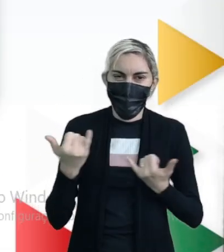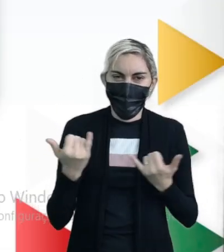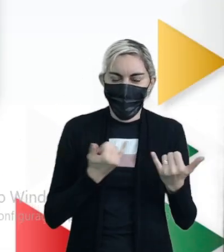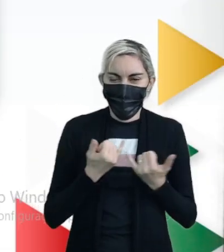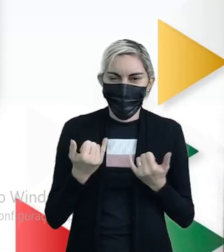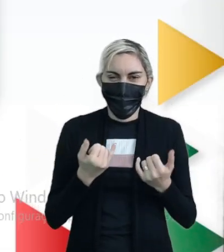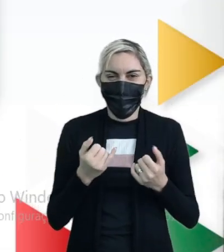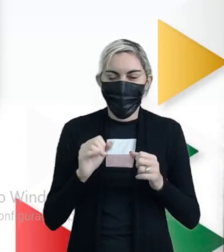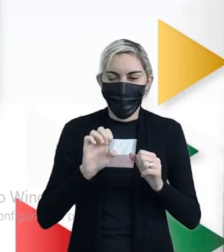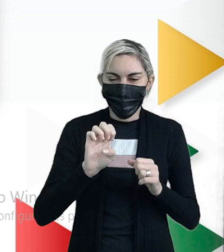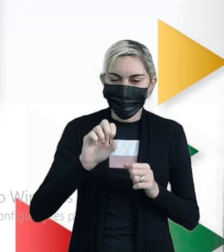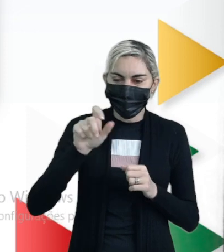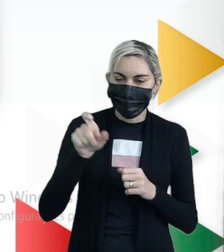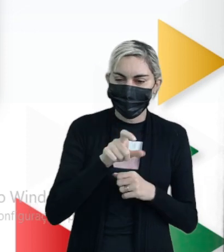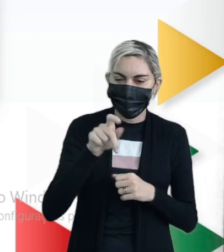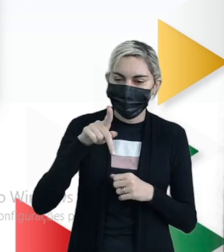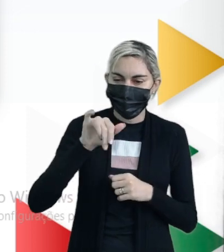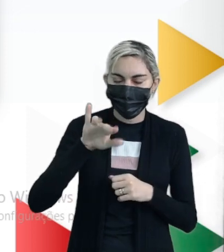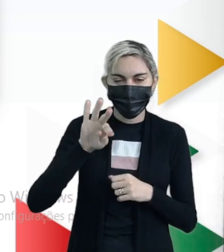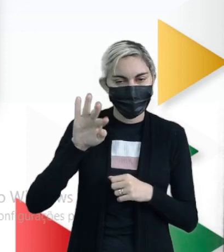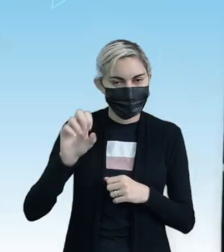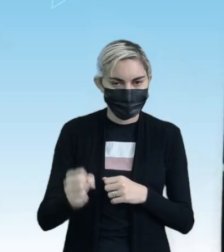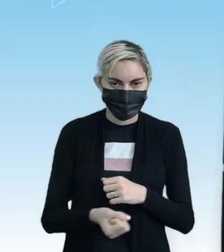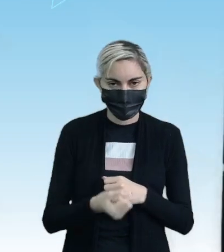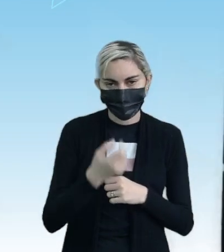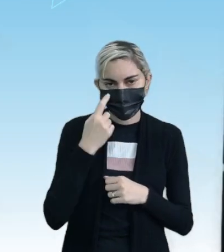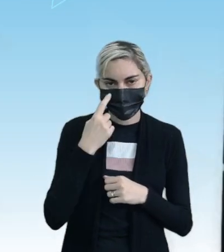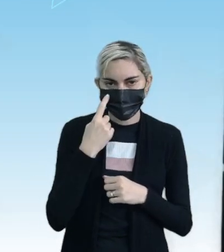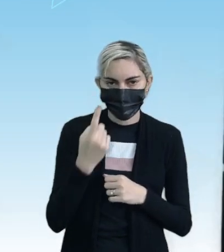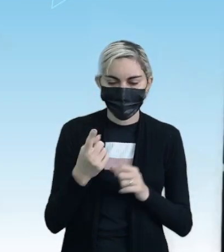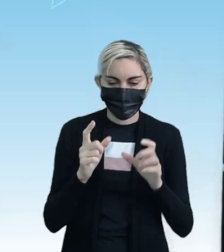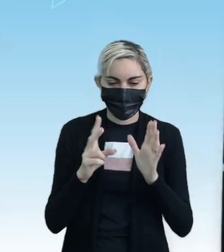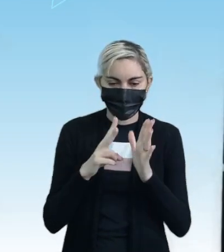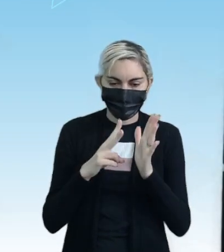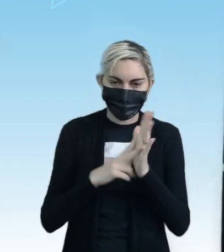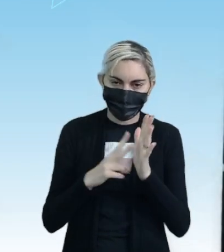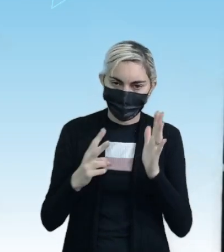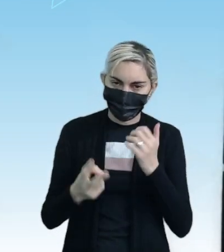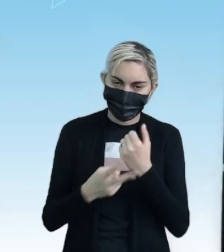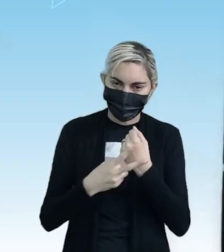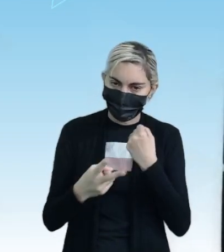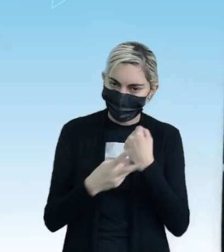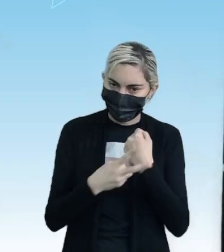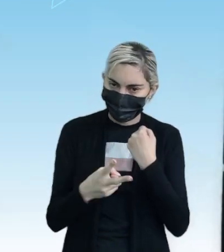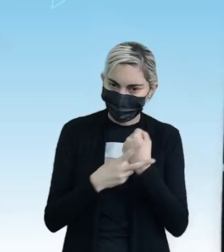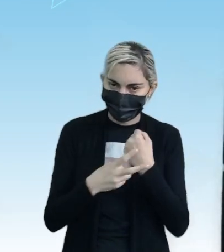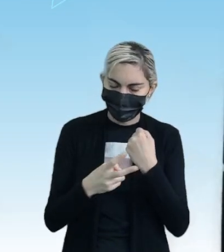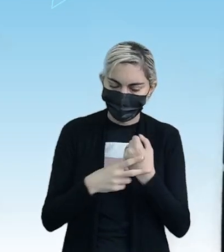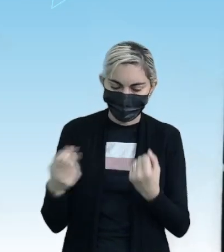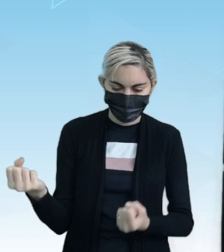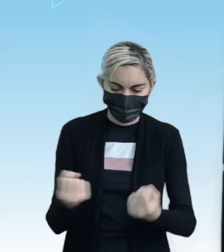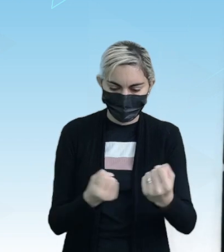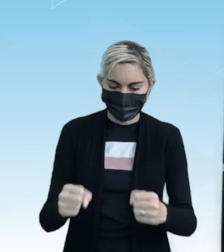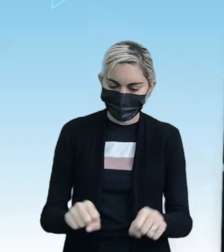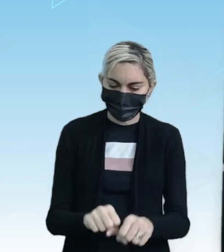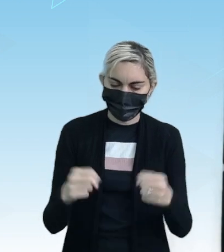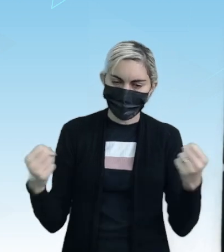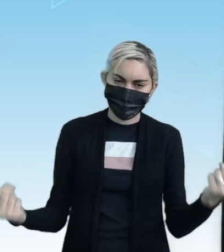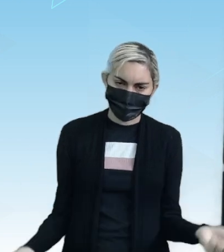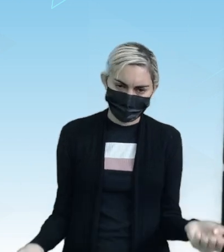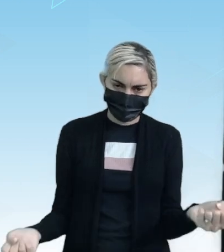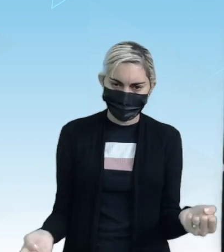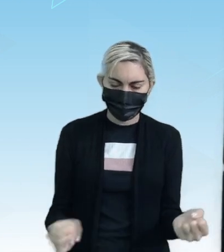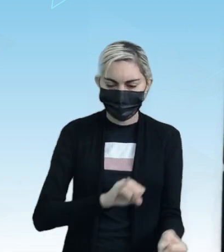informações explícitas. Então, vejam só, os verbos que nós falamos, o carro quebrou,